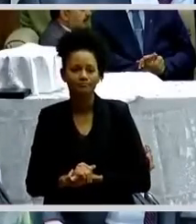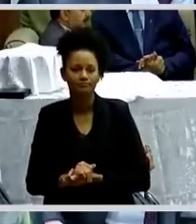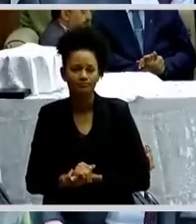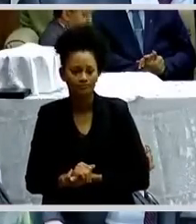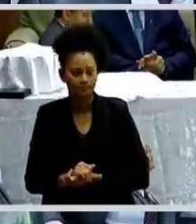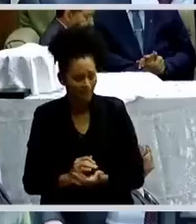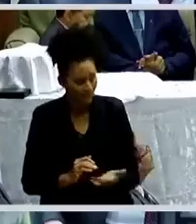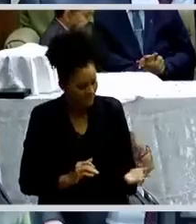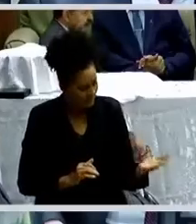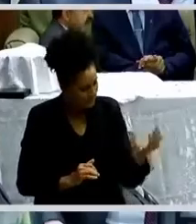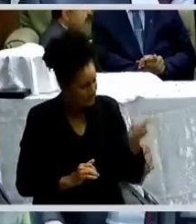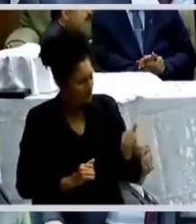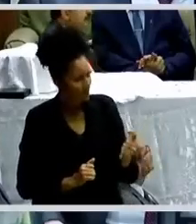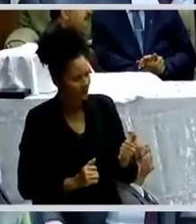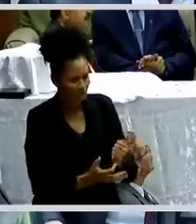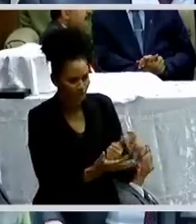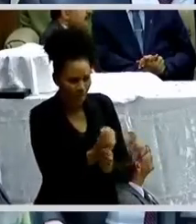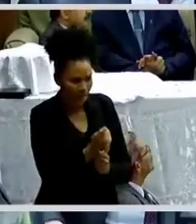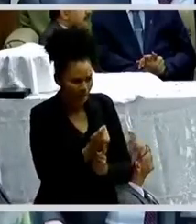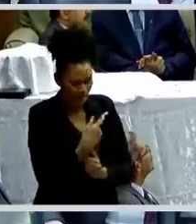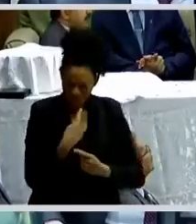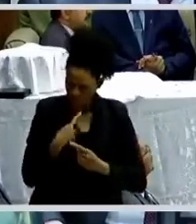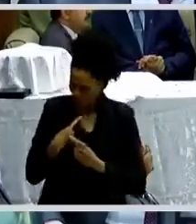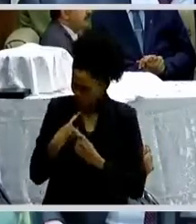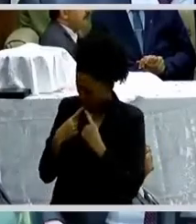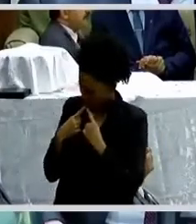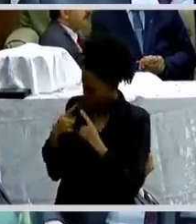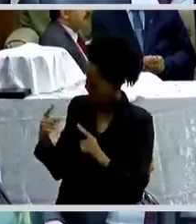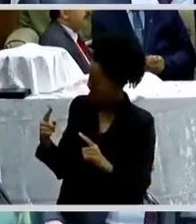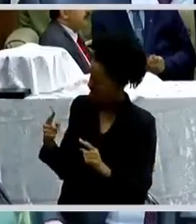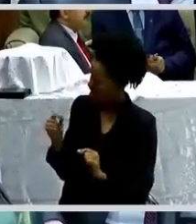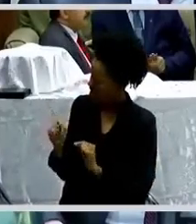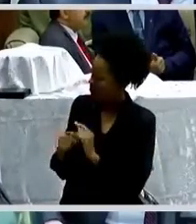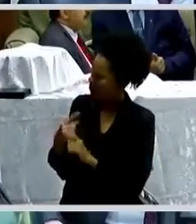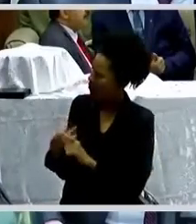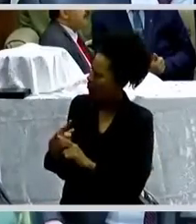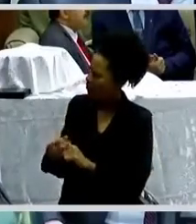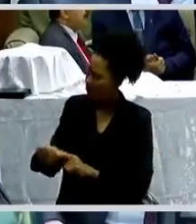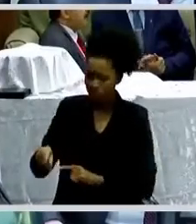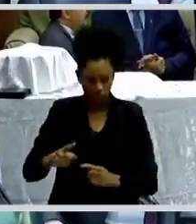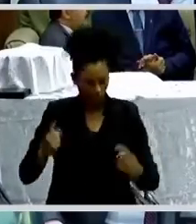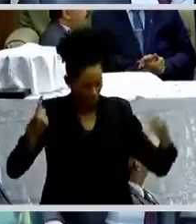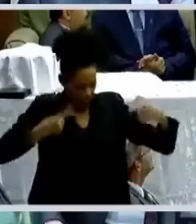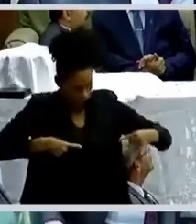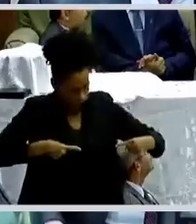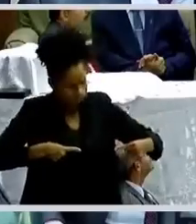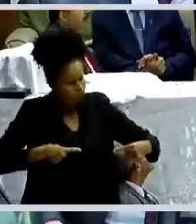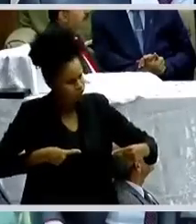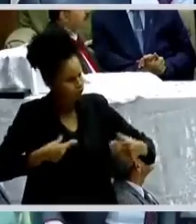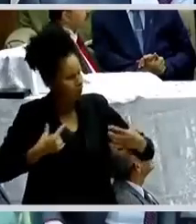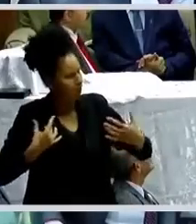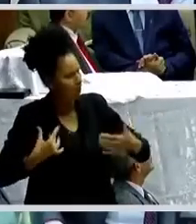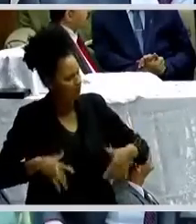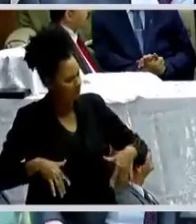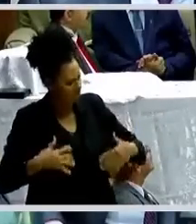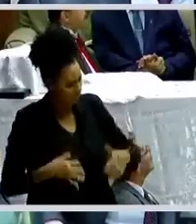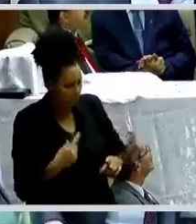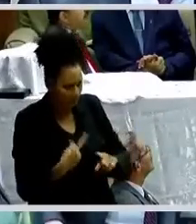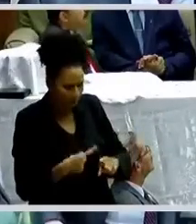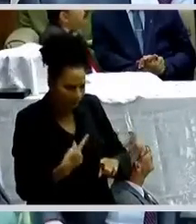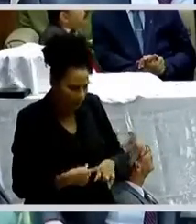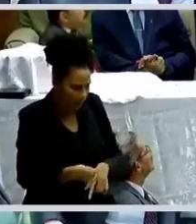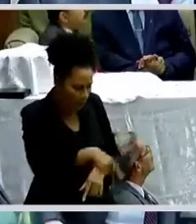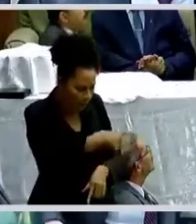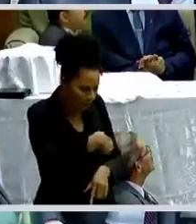Veja que houve um questionamento. O desafio era grande, gente. Porque, segundo